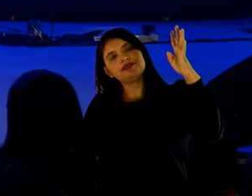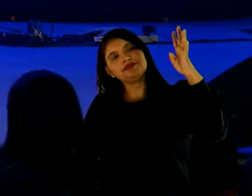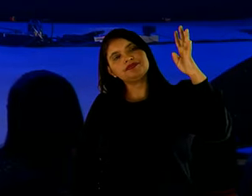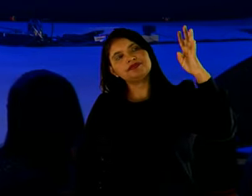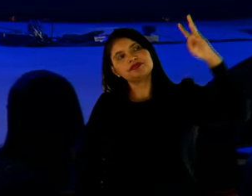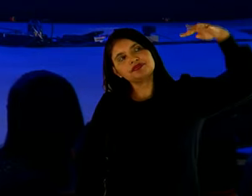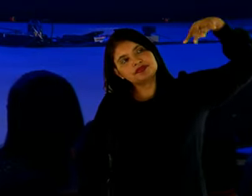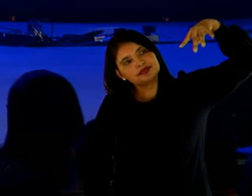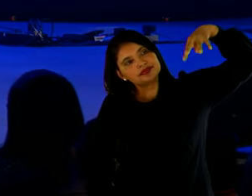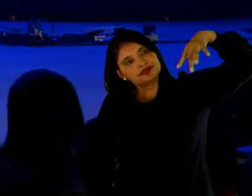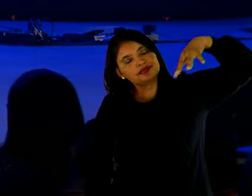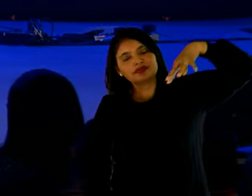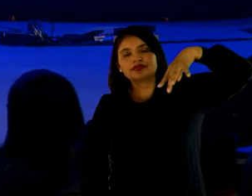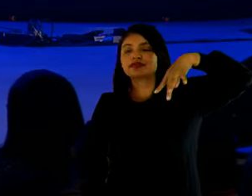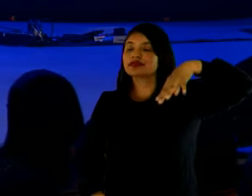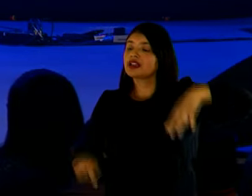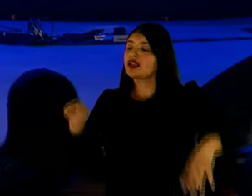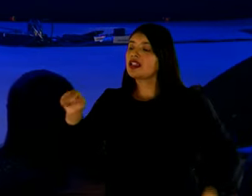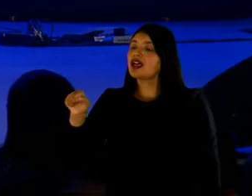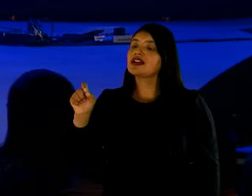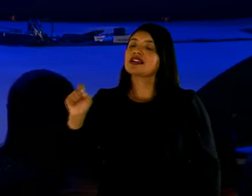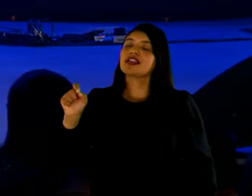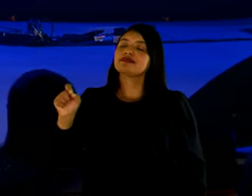ali tava os fariseus